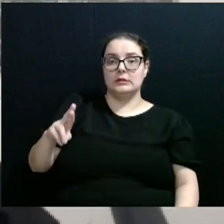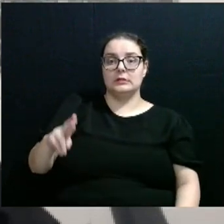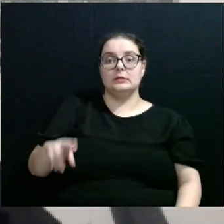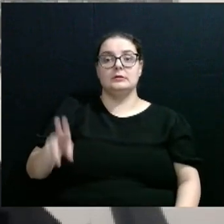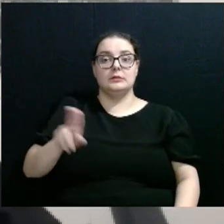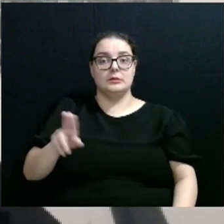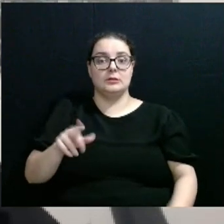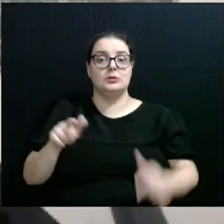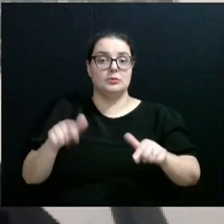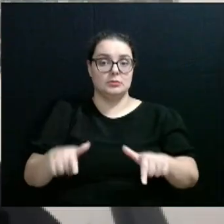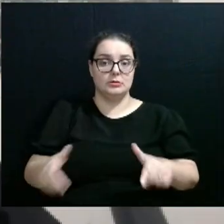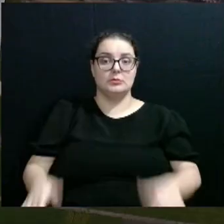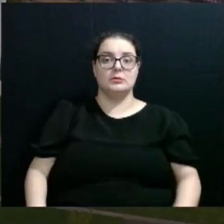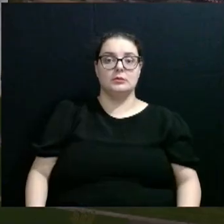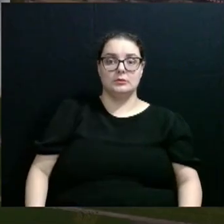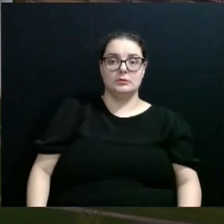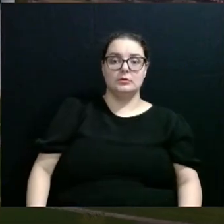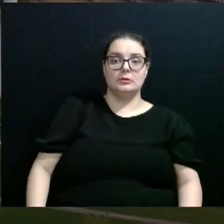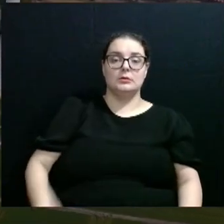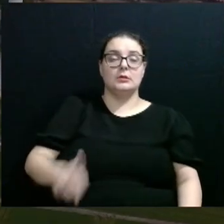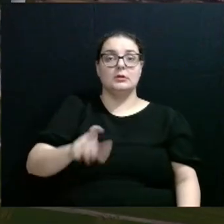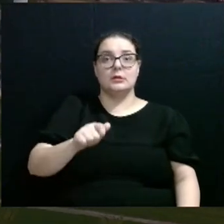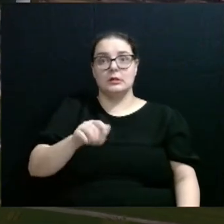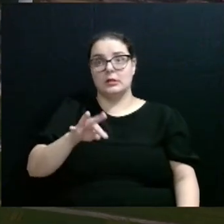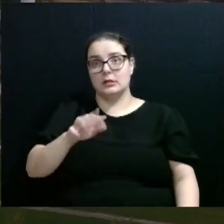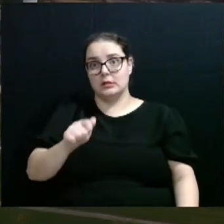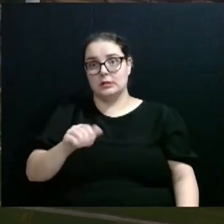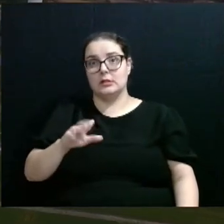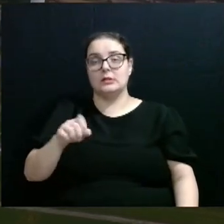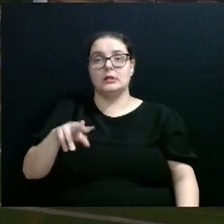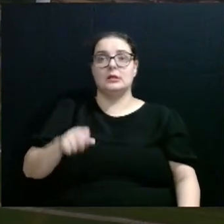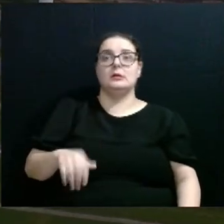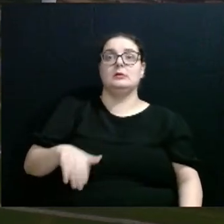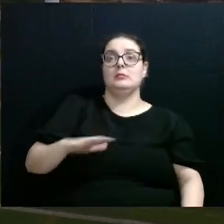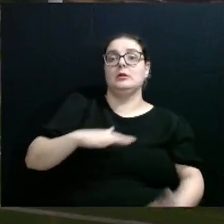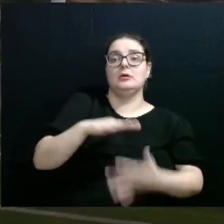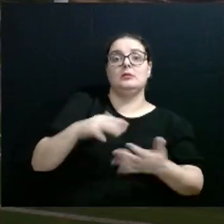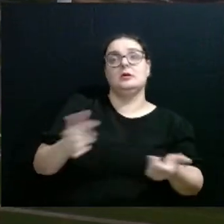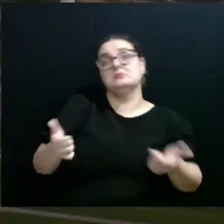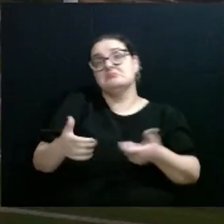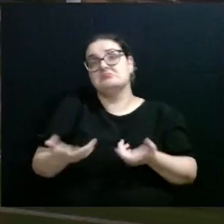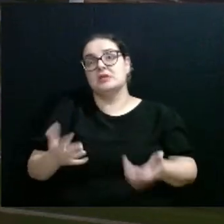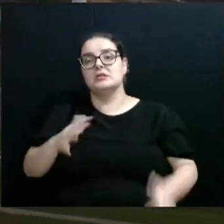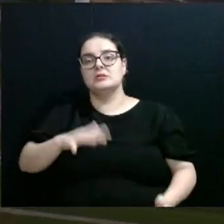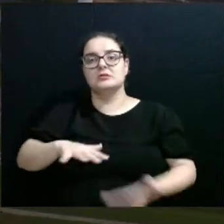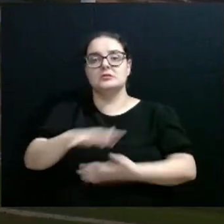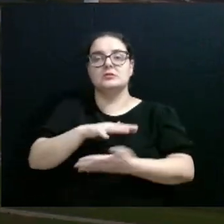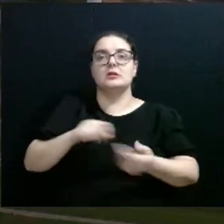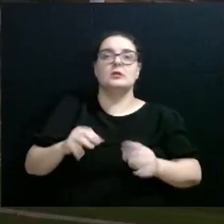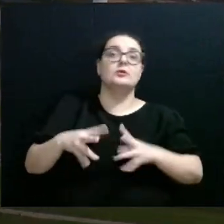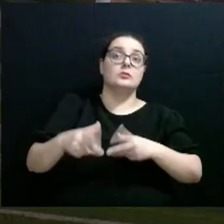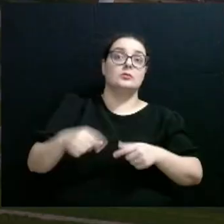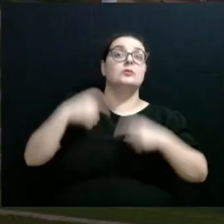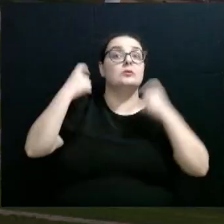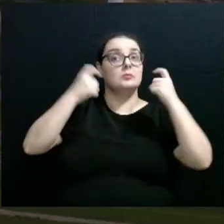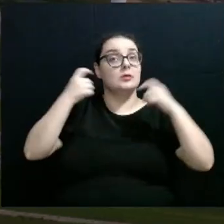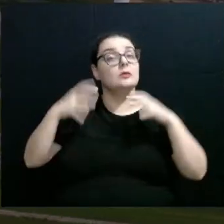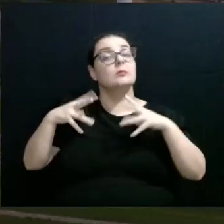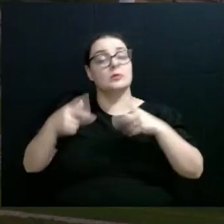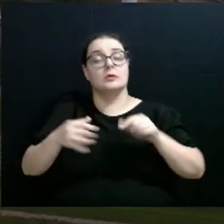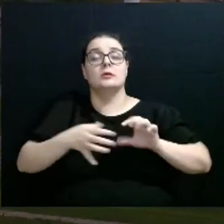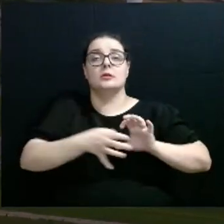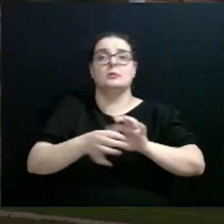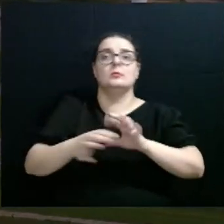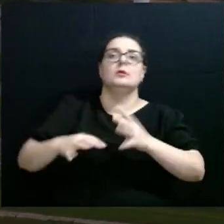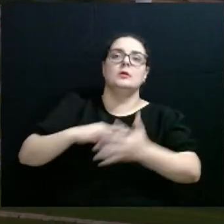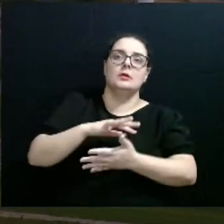center mais sustentável, menos sustentável, né? Eu acho que todo mundo tem que se preocupar com toda a cadeia de sustentabilidade para